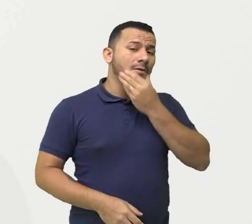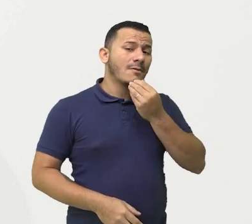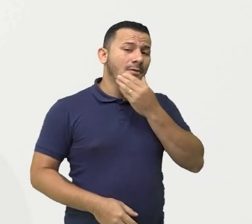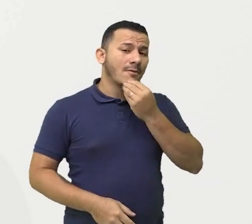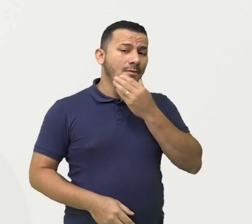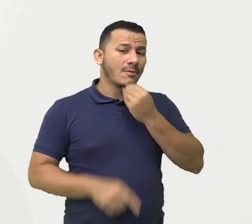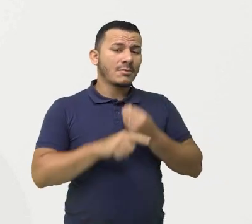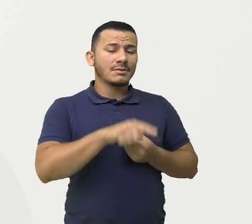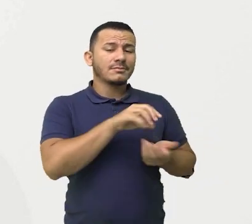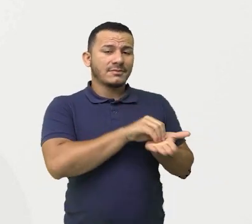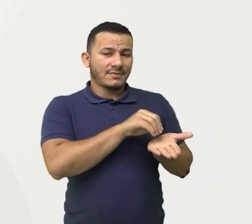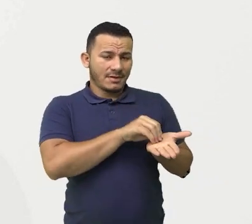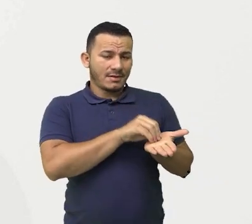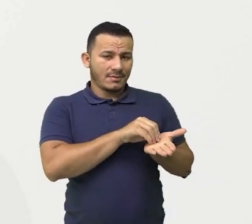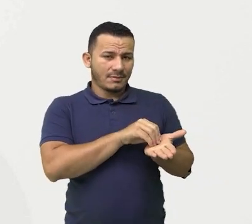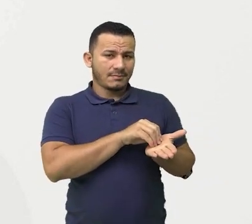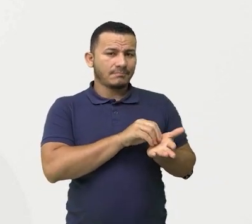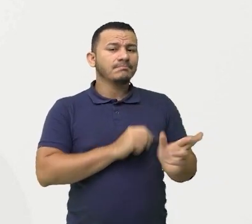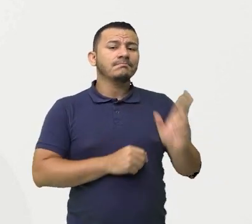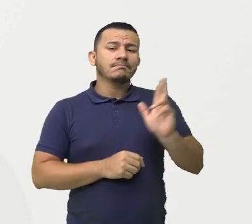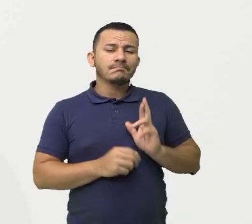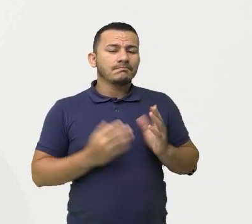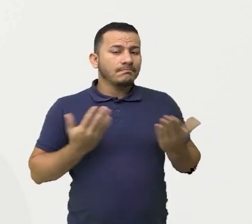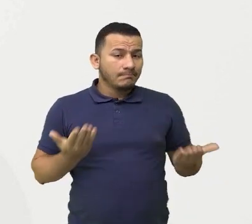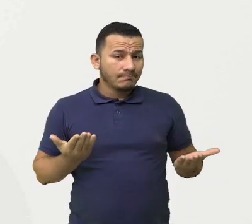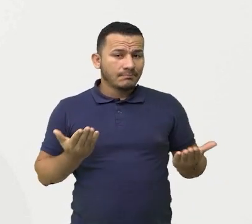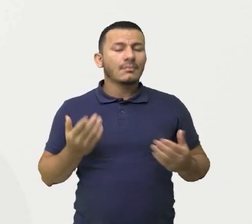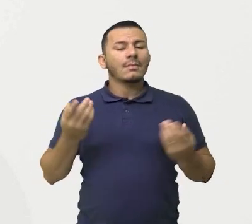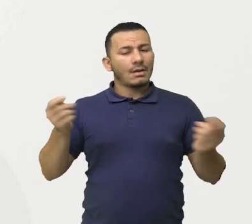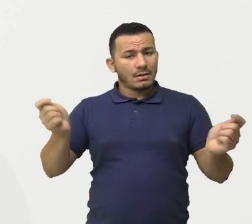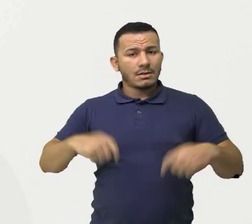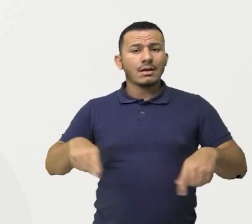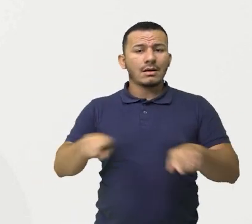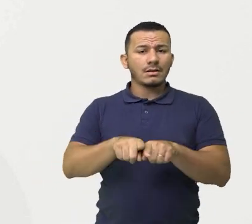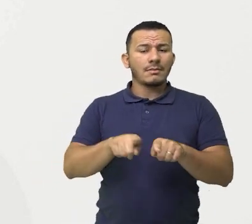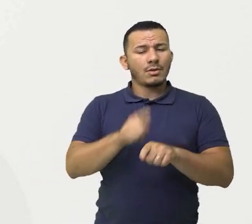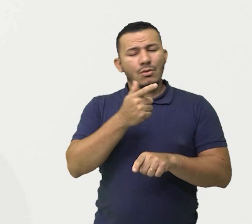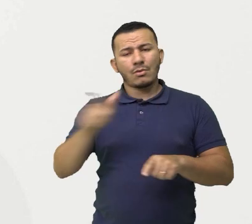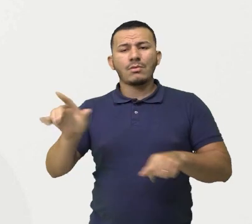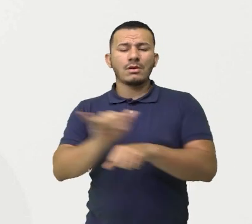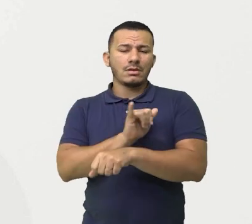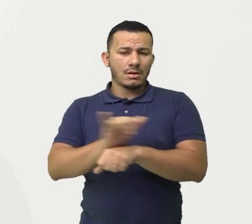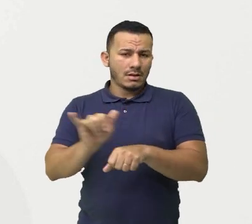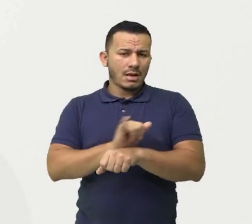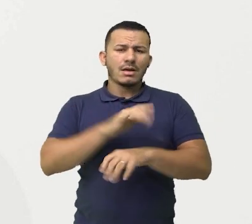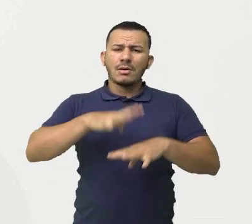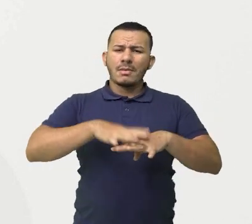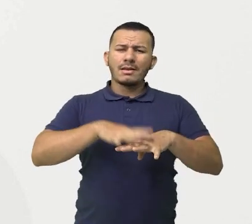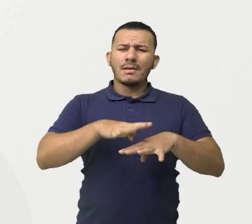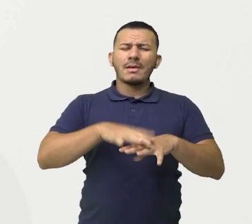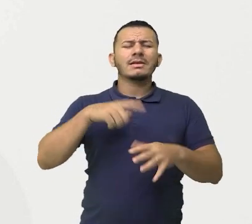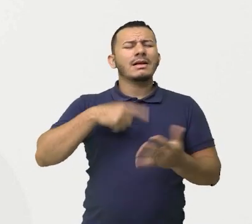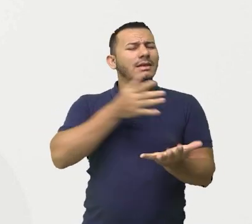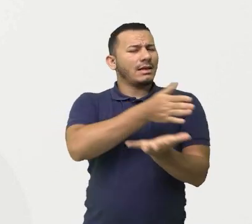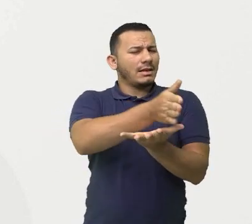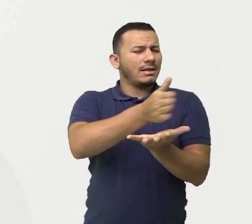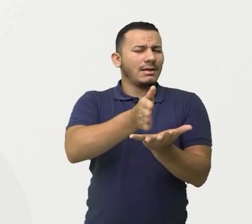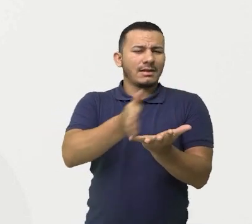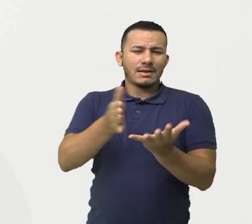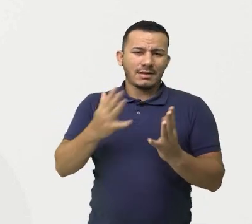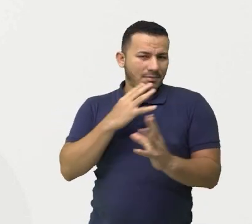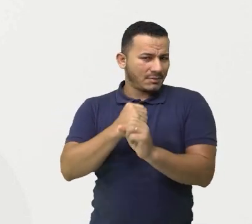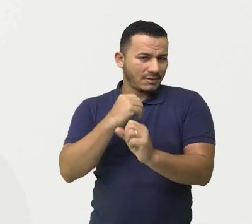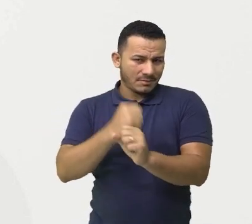de meninos. E aí, alunos, desta vez a gente pode ter outro caminho também, tá? Matemática sempre tem mais de um caminho de a gente fazer as